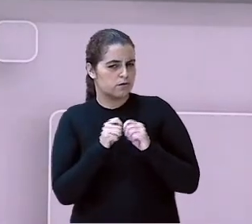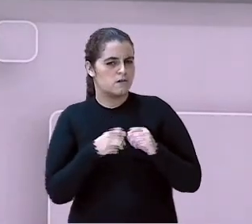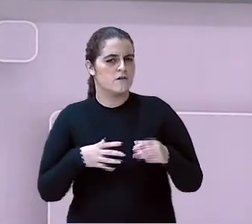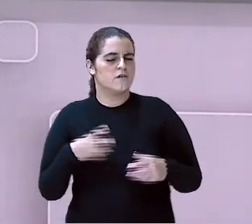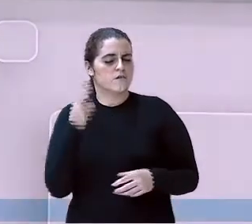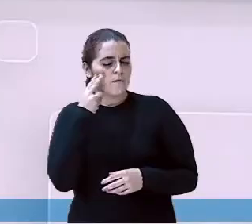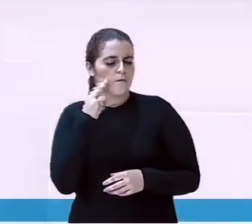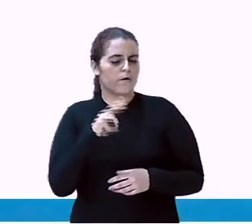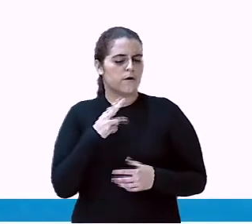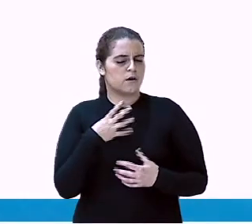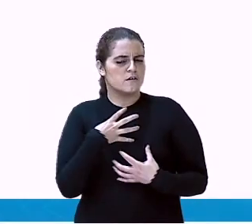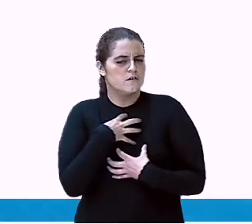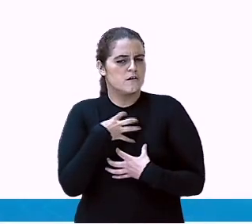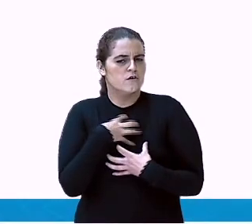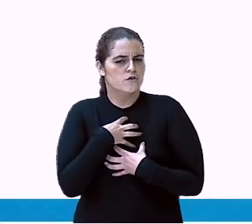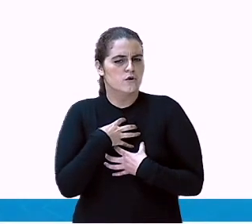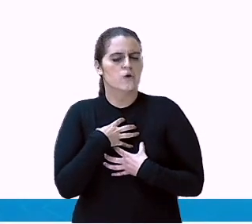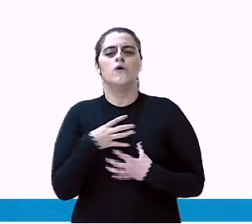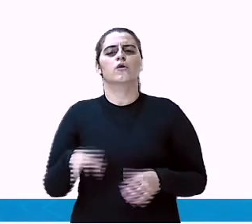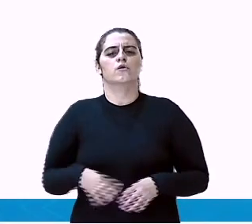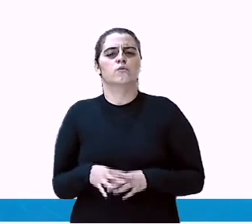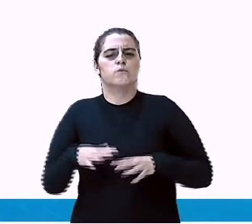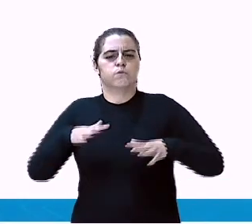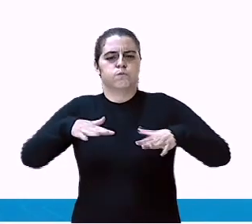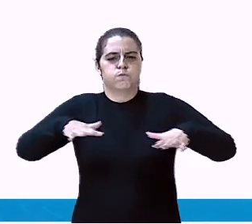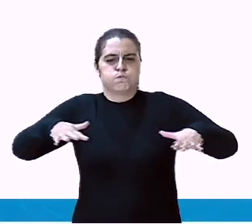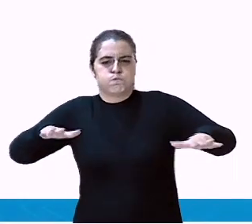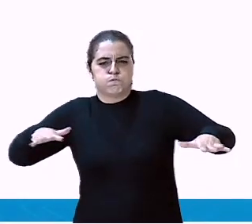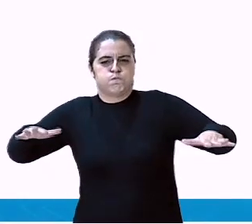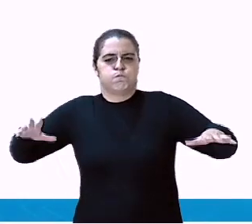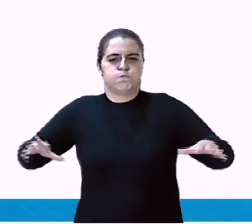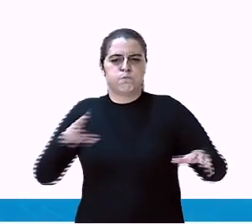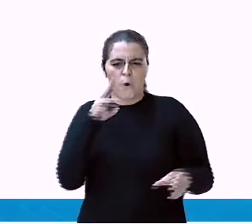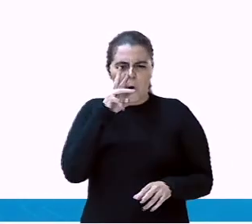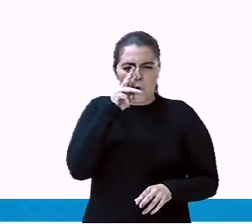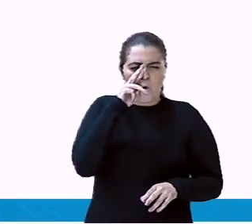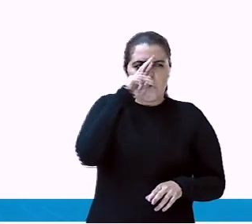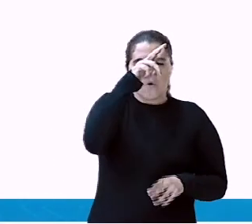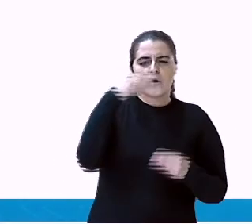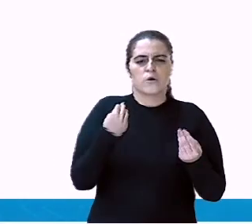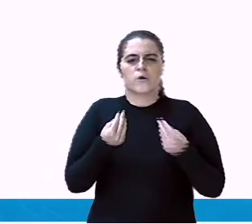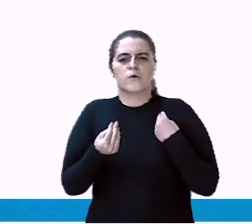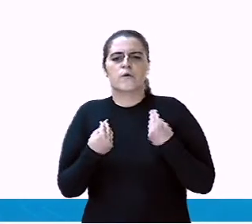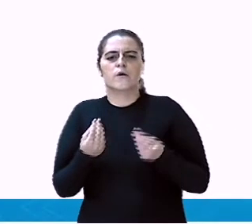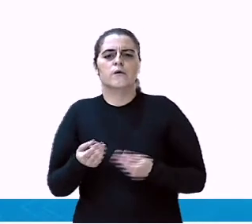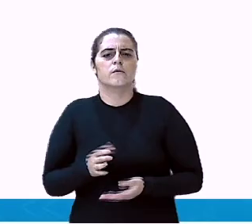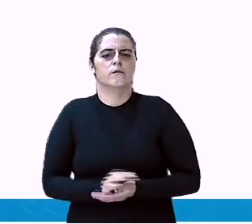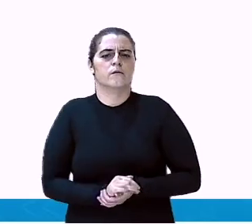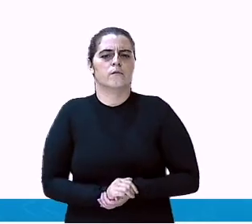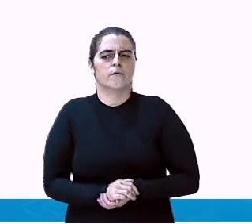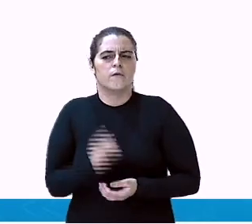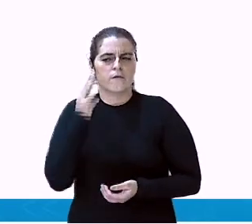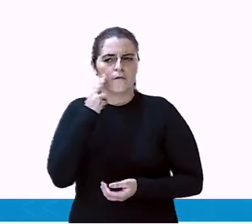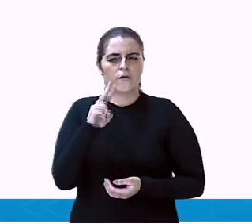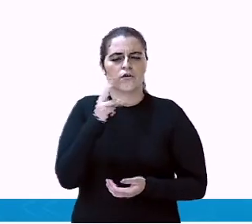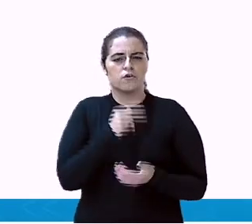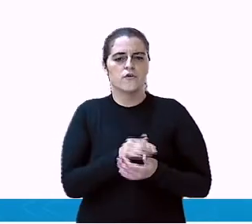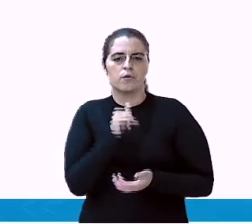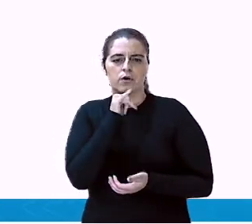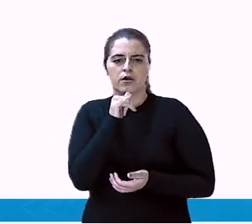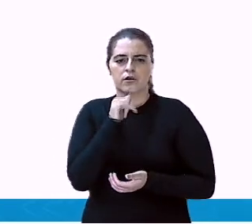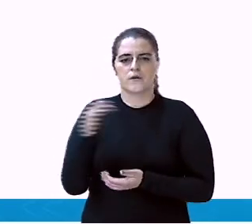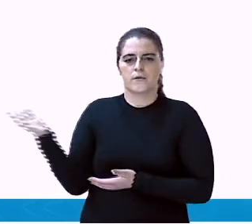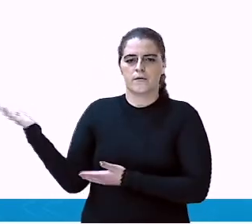faz perceber se um som é grave ou agudo, ou se o som é grosso ou fino. Olha o exemplo que a